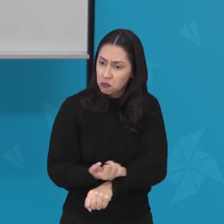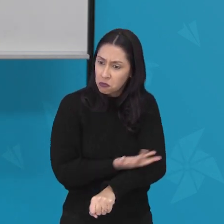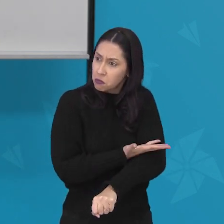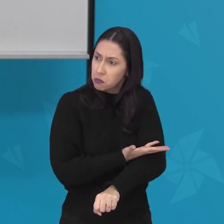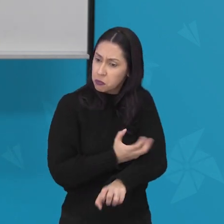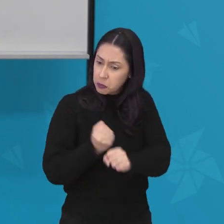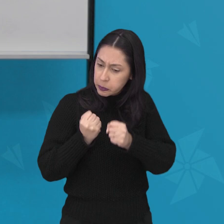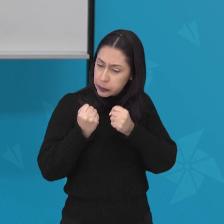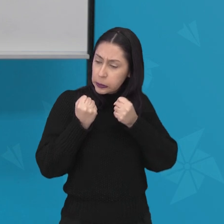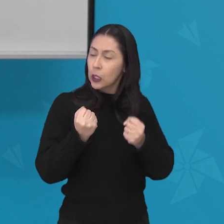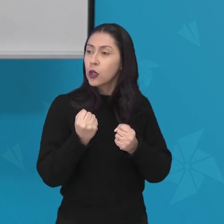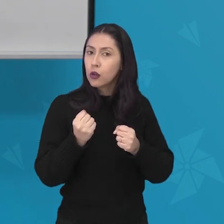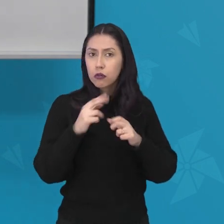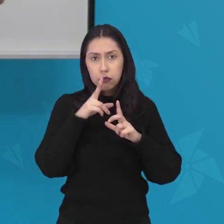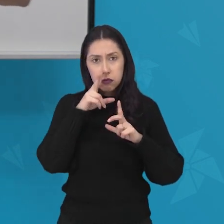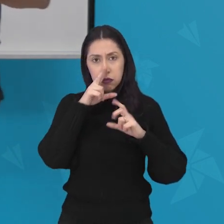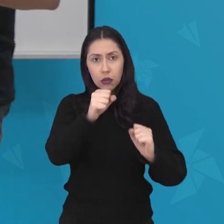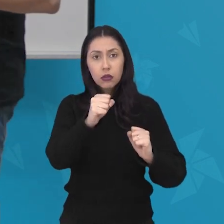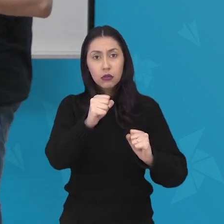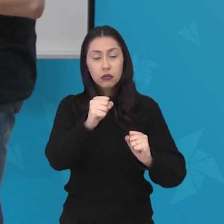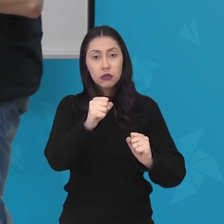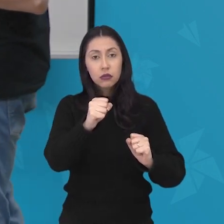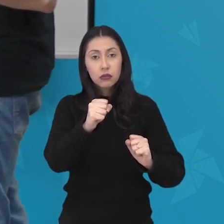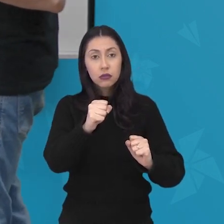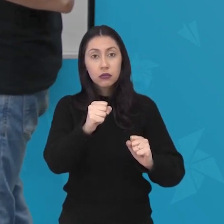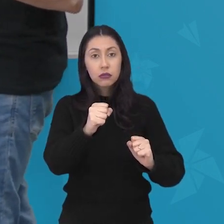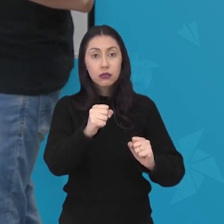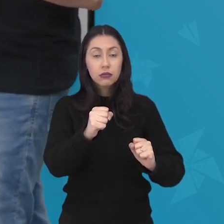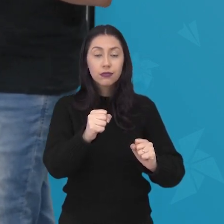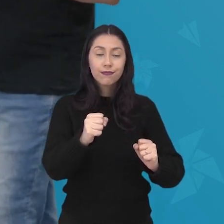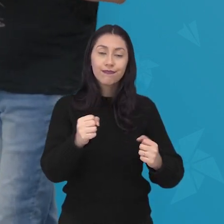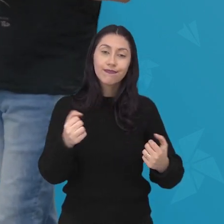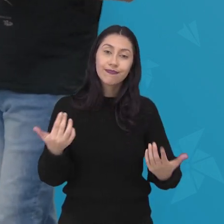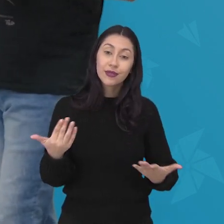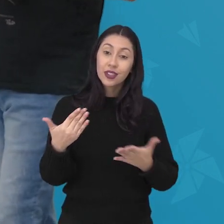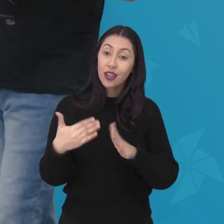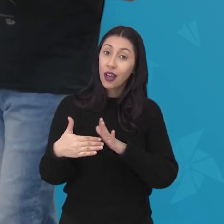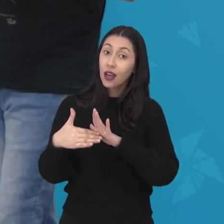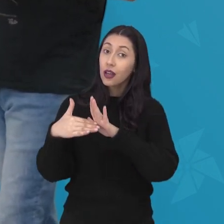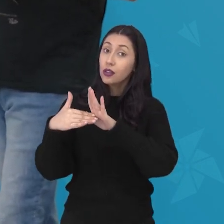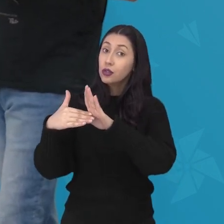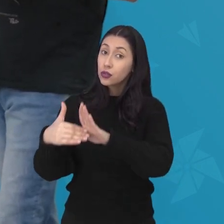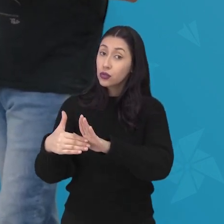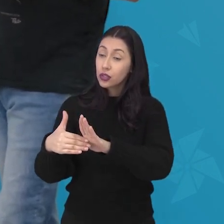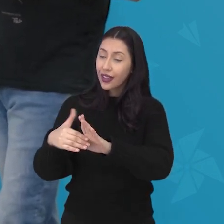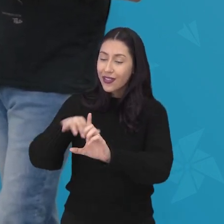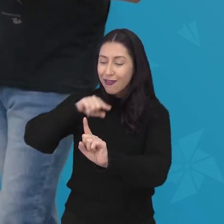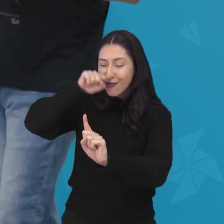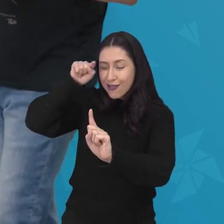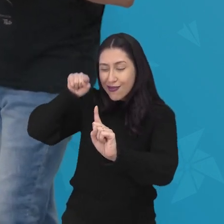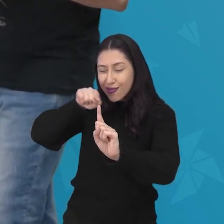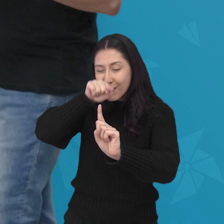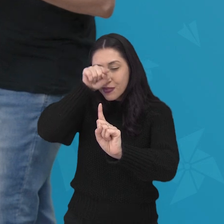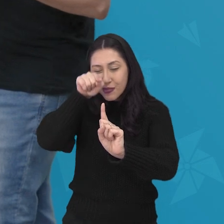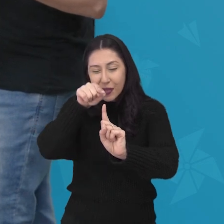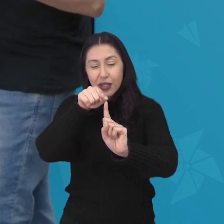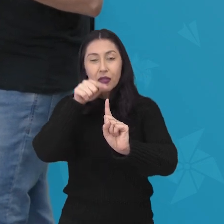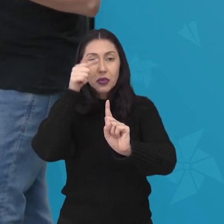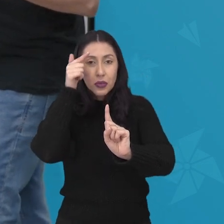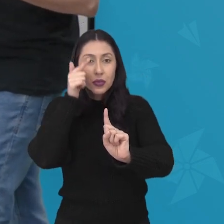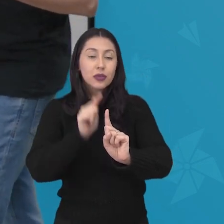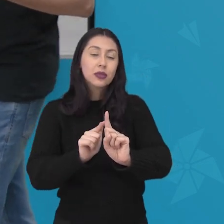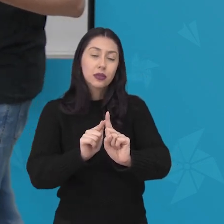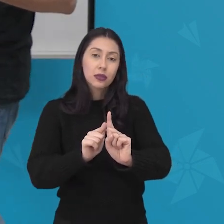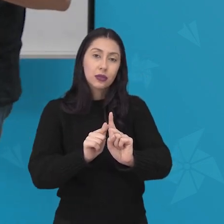emotivas, com muita força, né? E isso daqui ajuda a dar uma espécie de sentido para a vida e para o